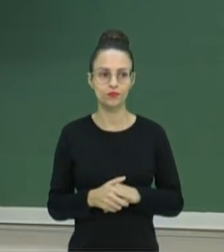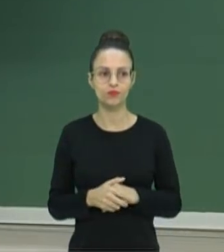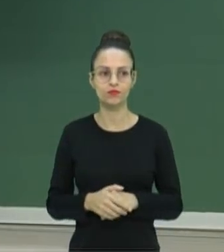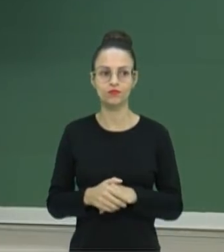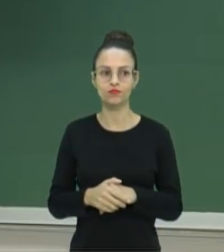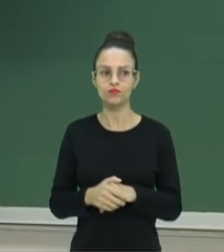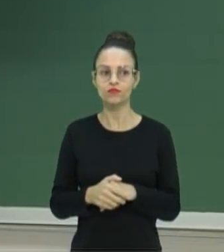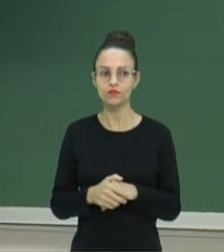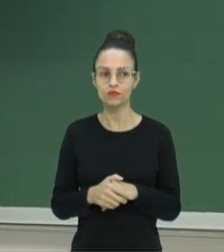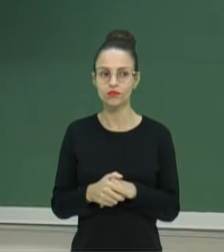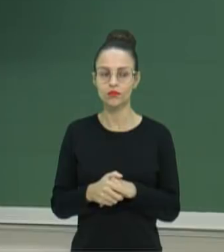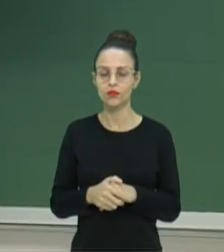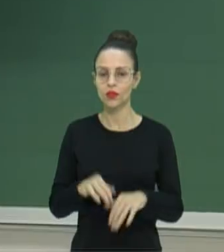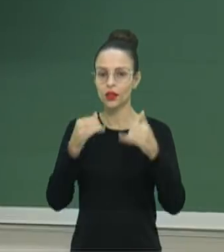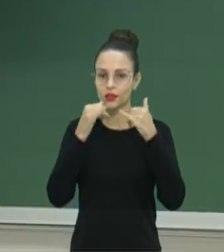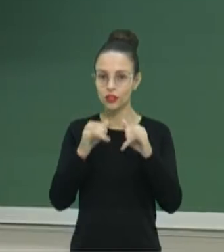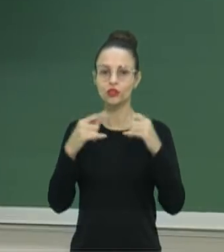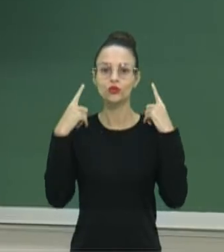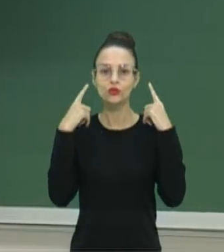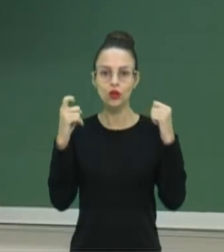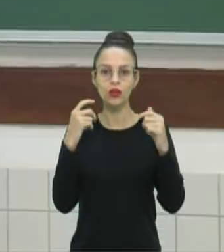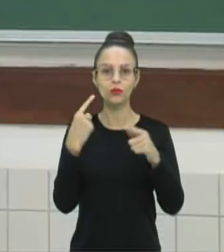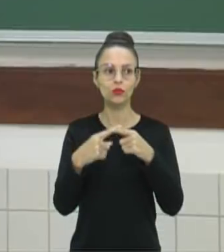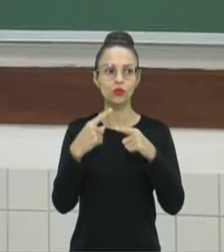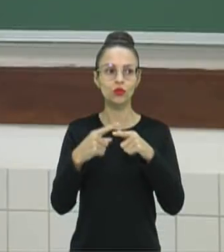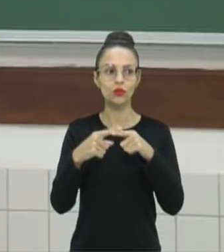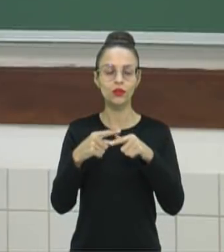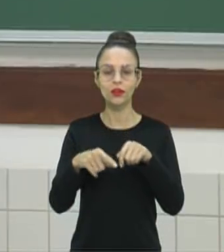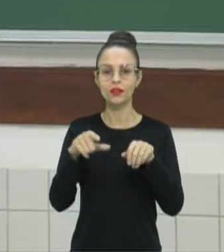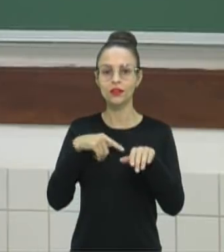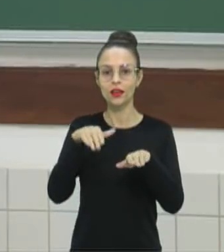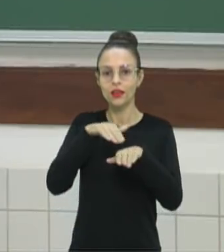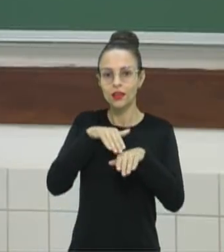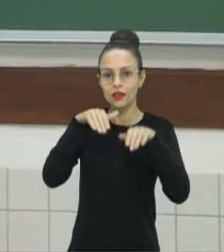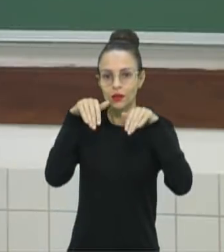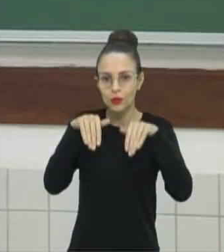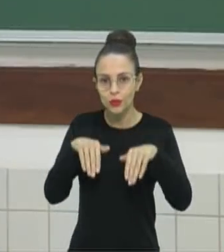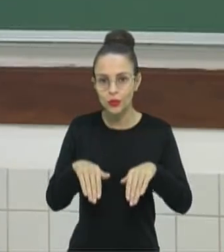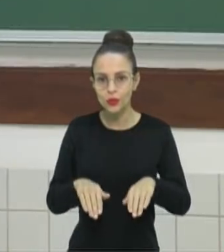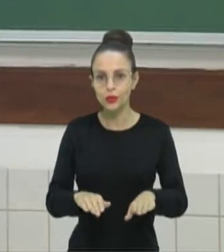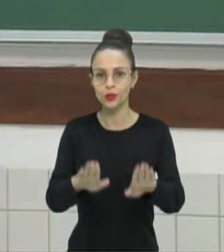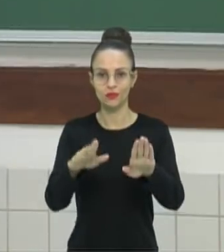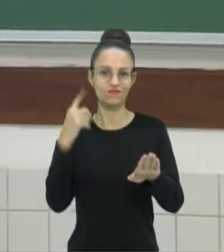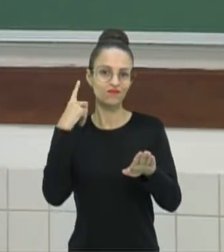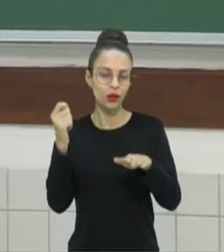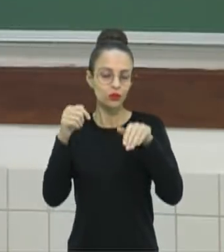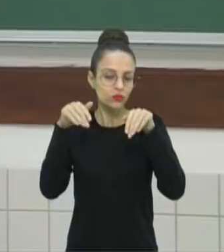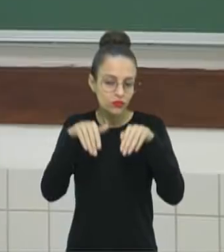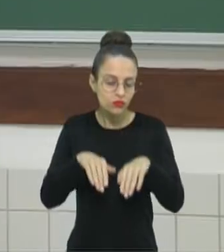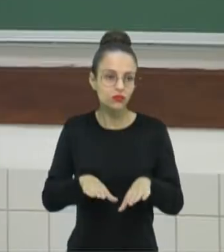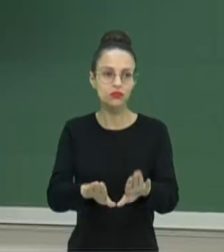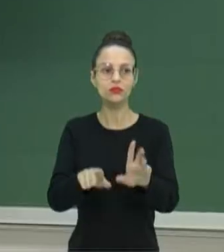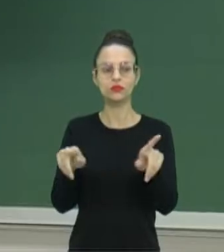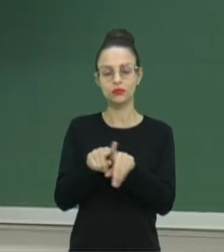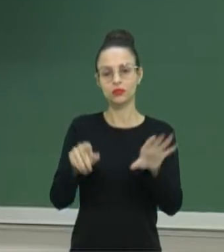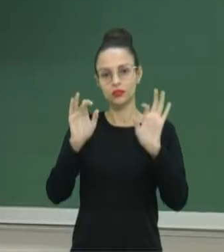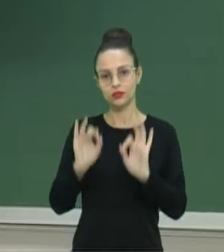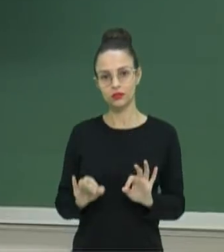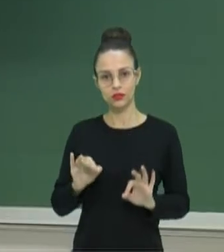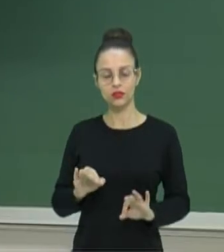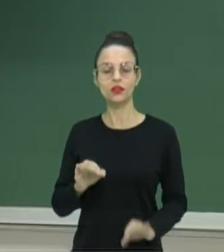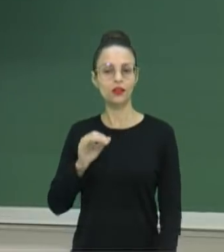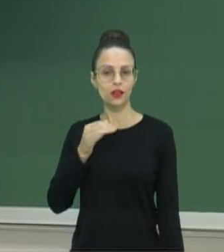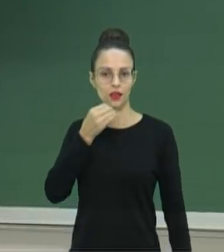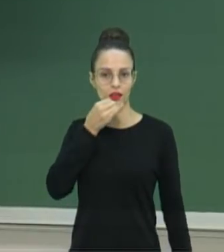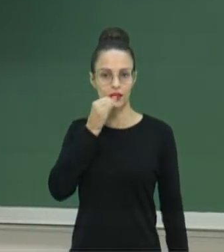de energia sonora, porque existe fricção, por exemplo, ali com a superfície, né? Mas com certeza energia